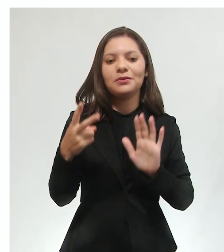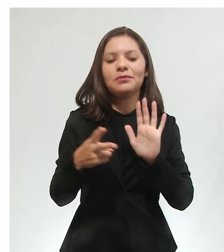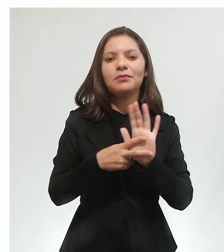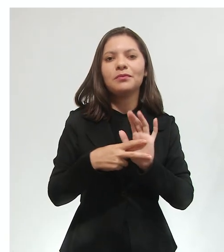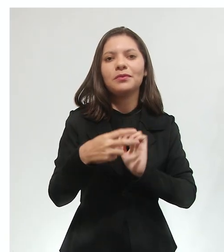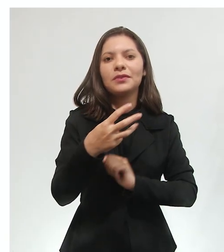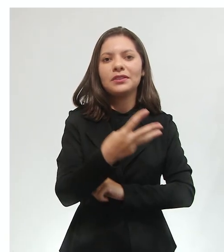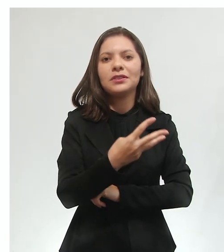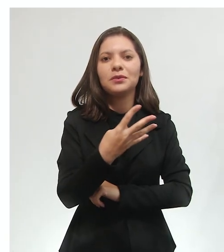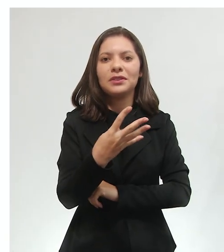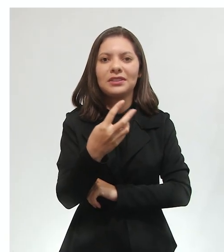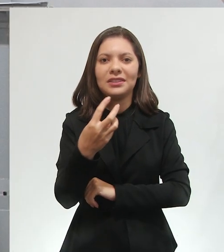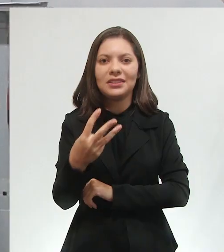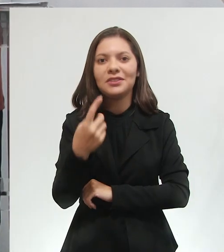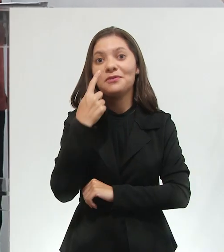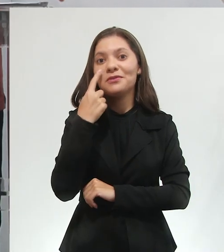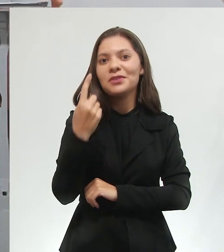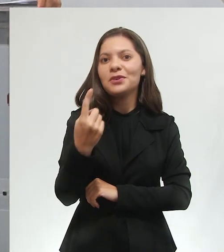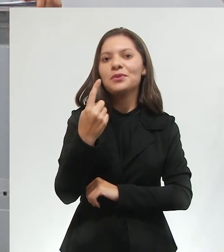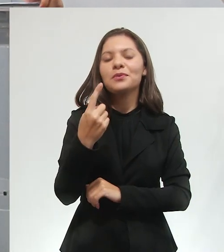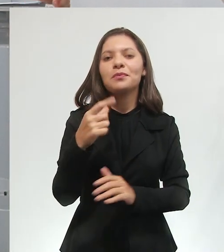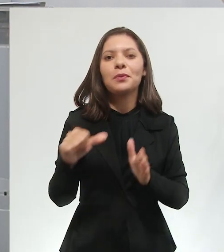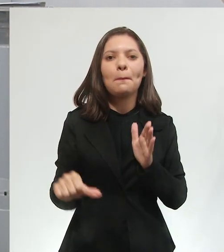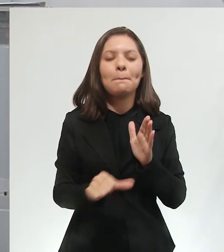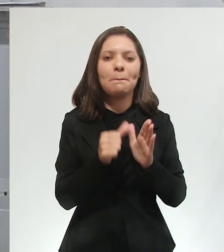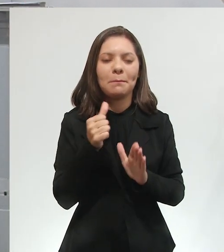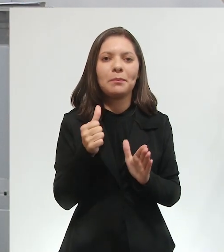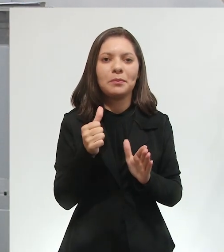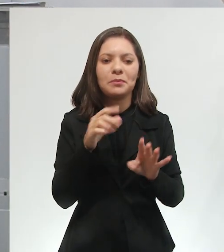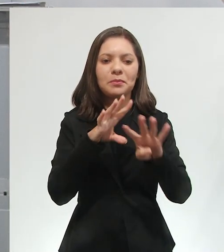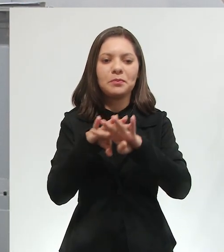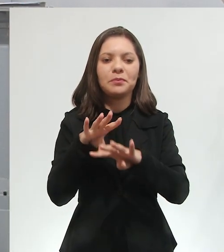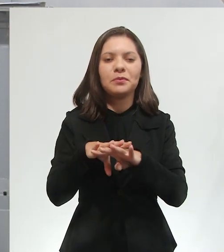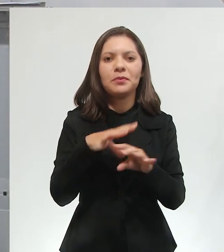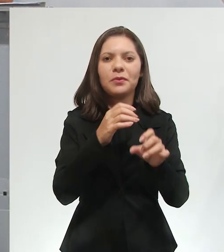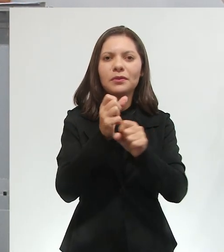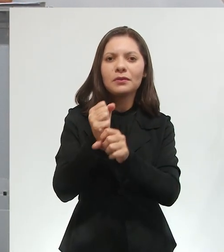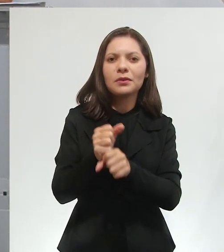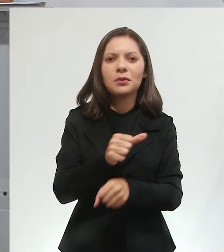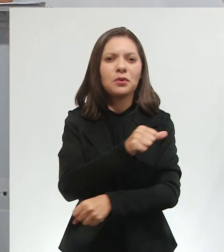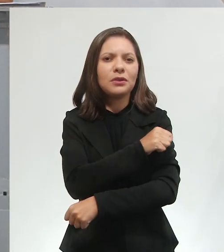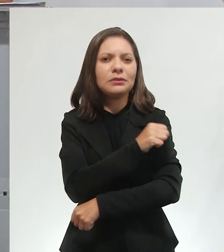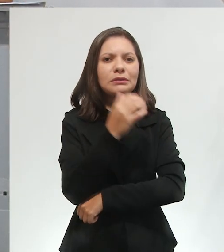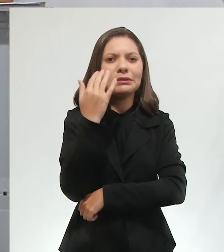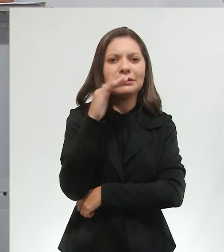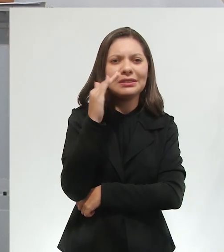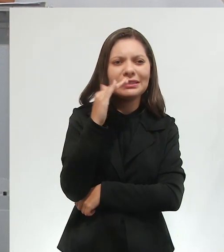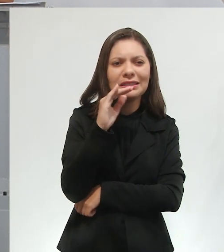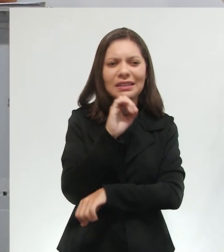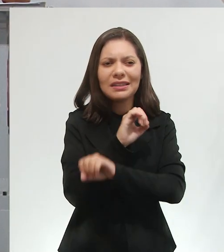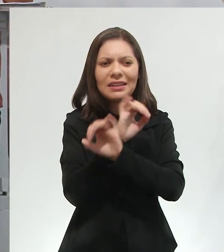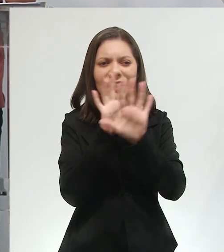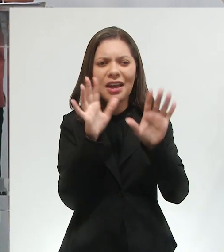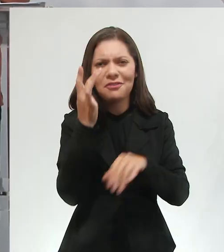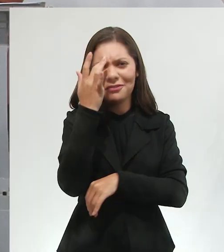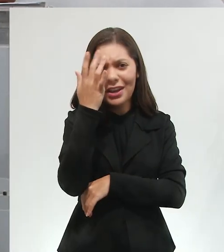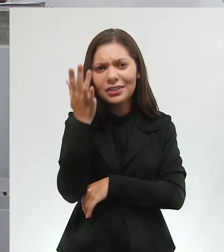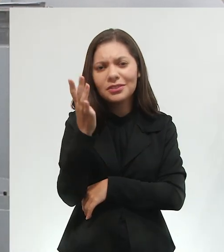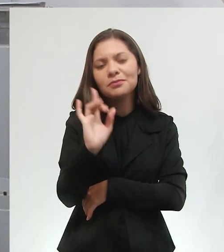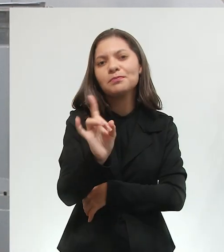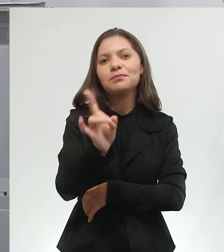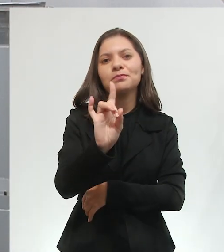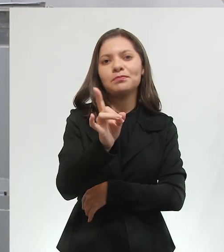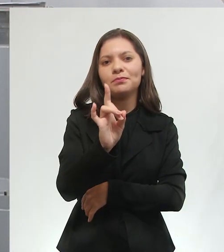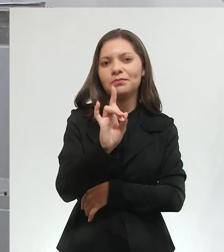343. Observa que, no primeiro momento, o aluno entender isso não é muito simples. Então, nós